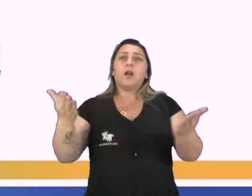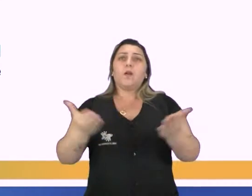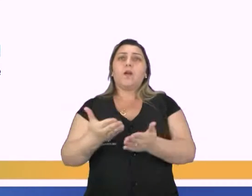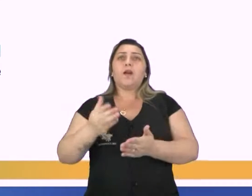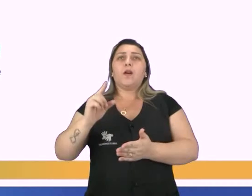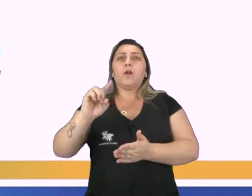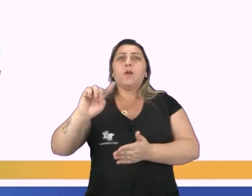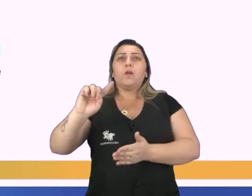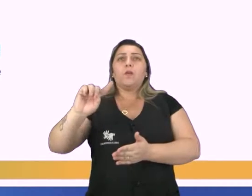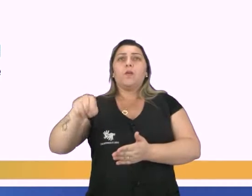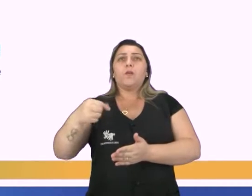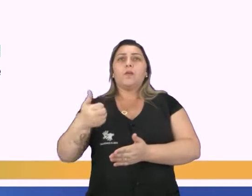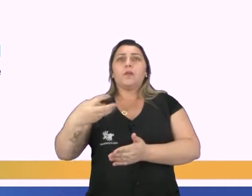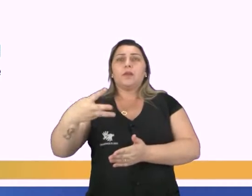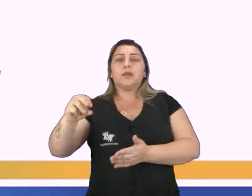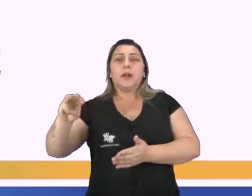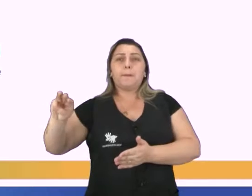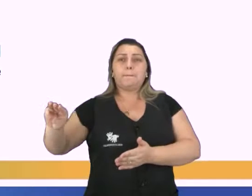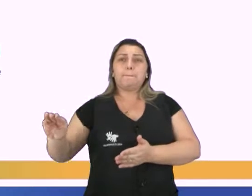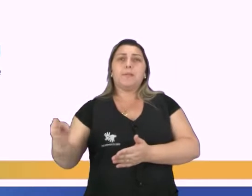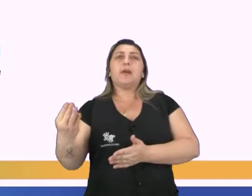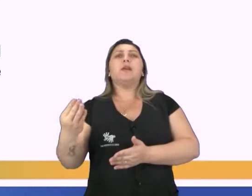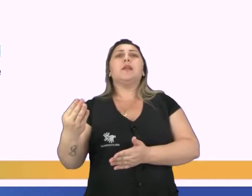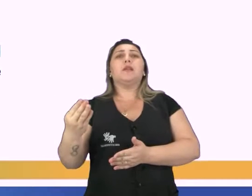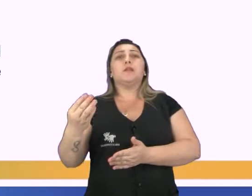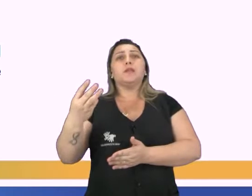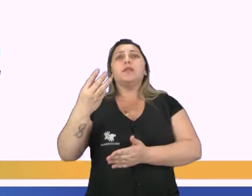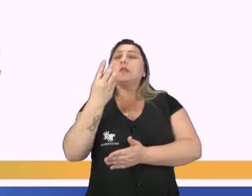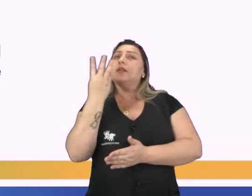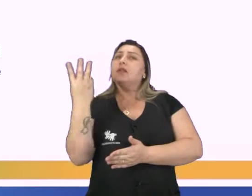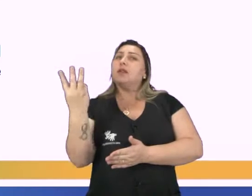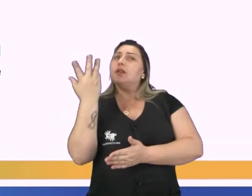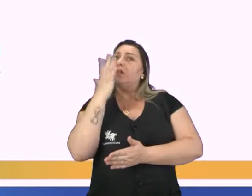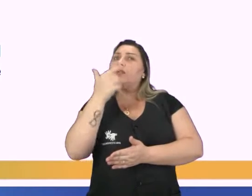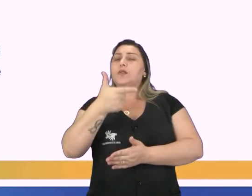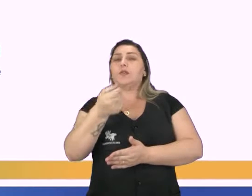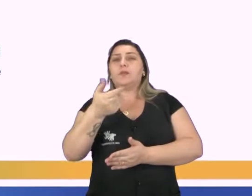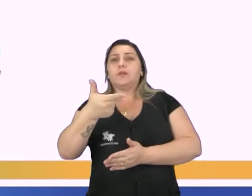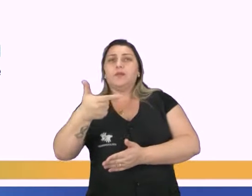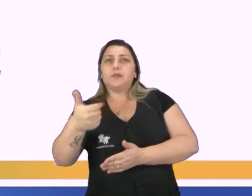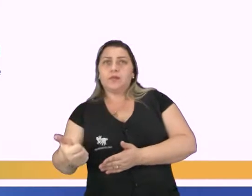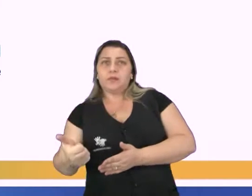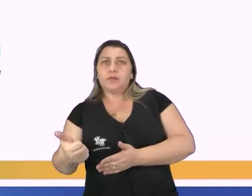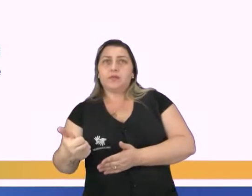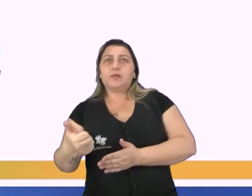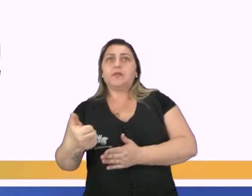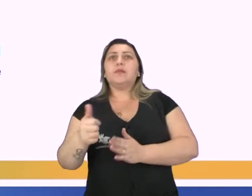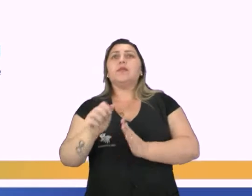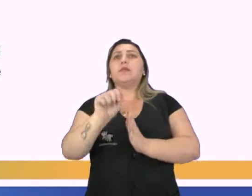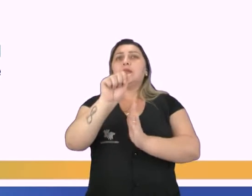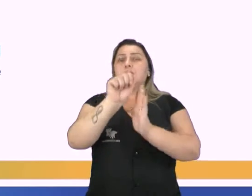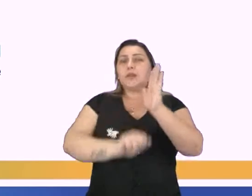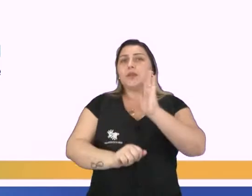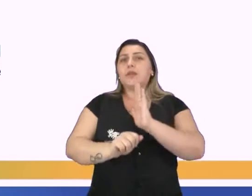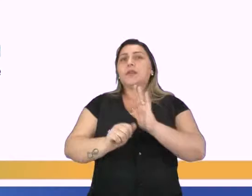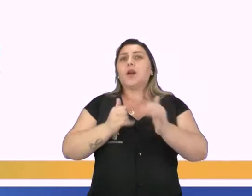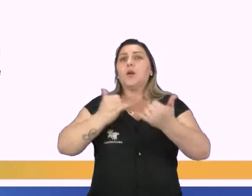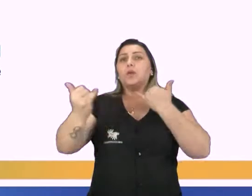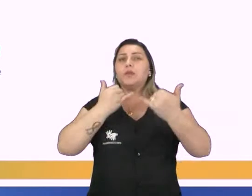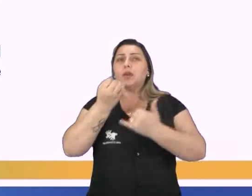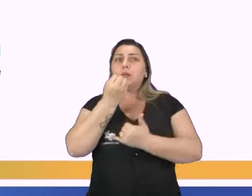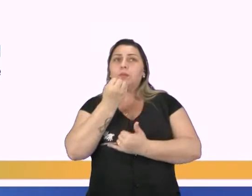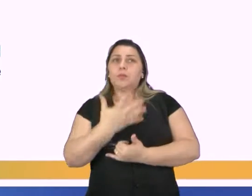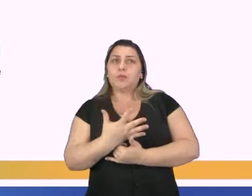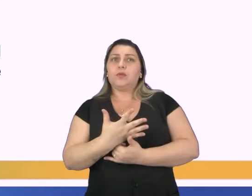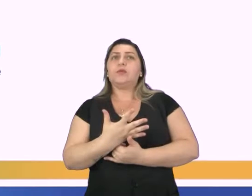faturou 1,36 milhão. 3 de fevereiro de 2021, por redação só notícia boa. Um